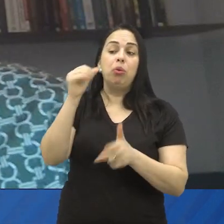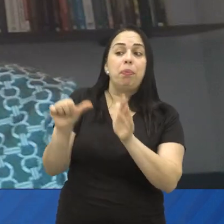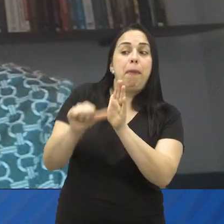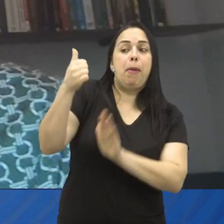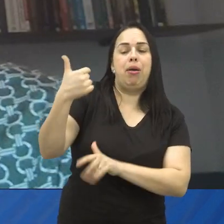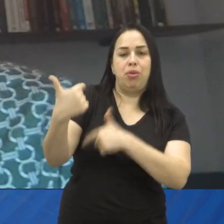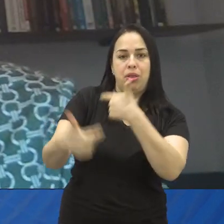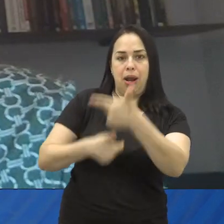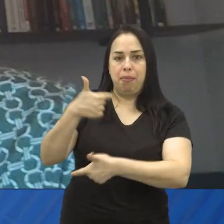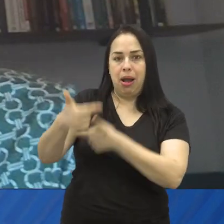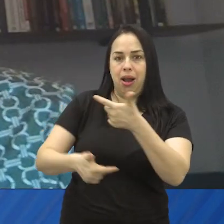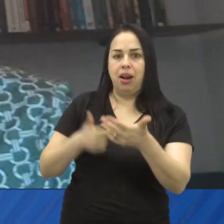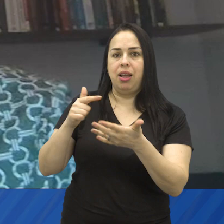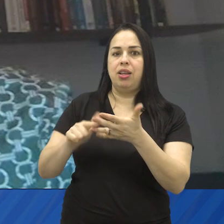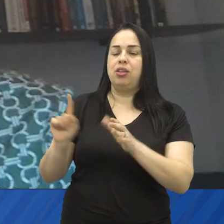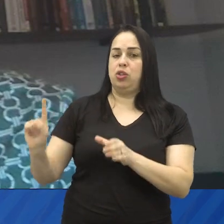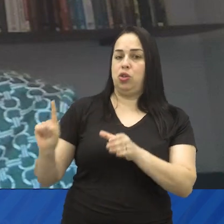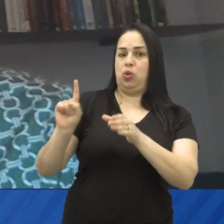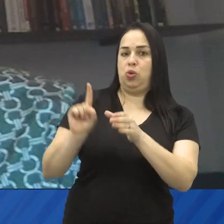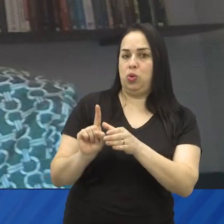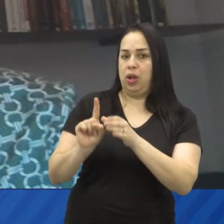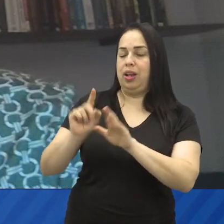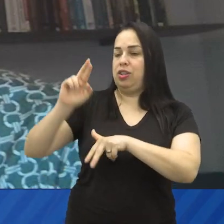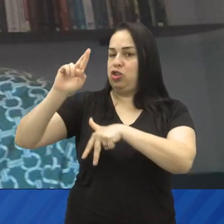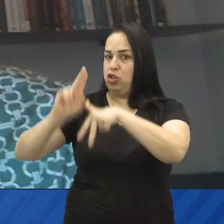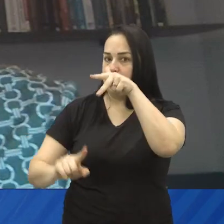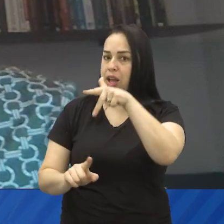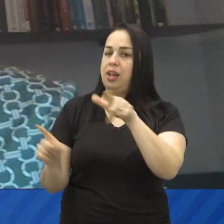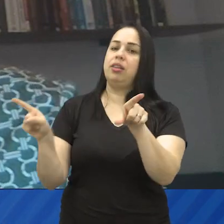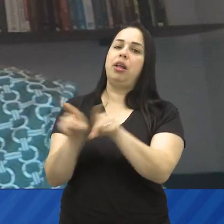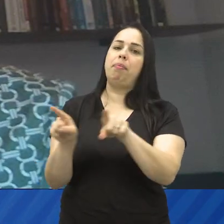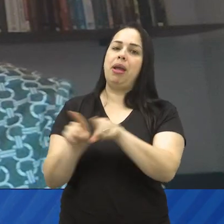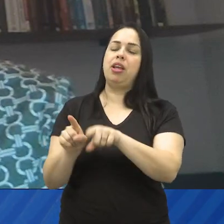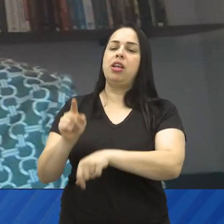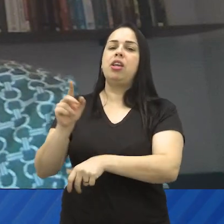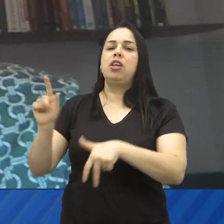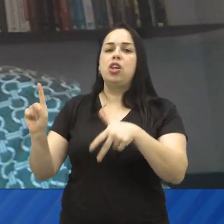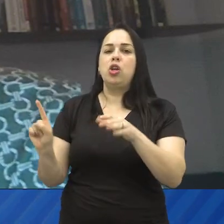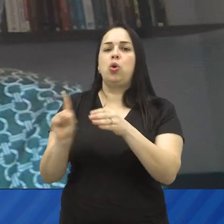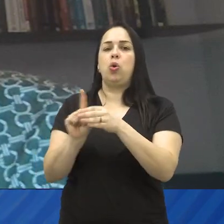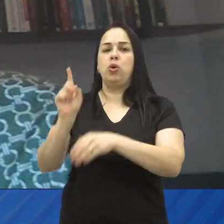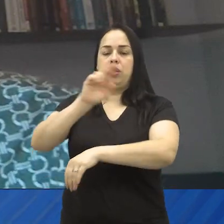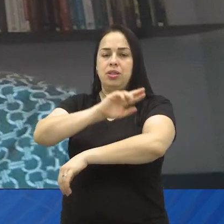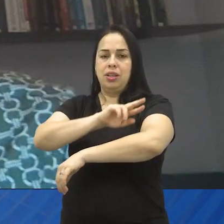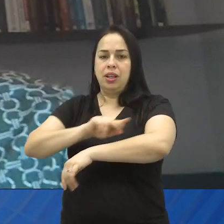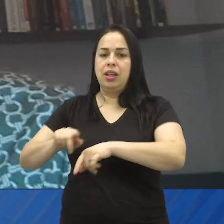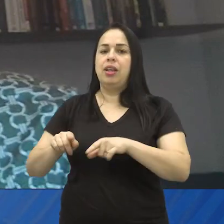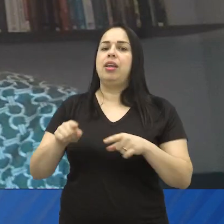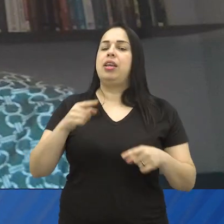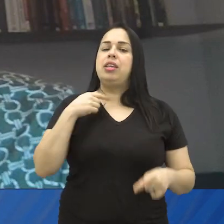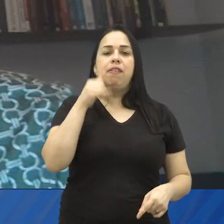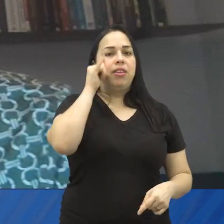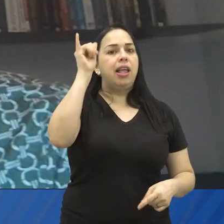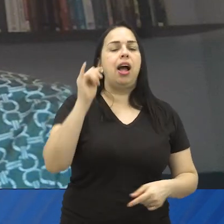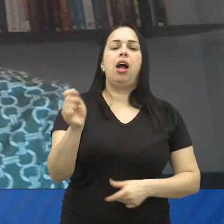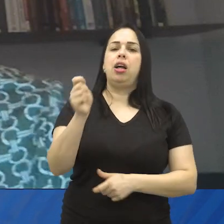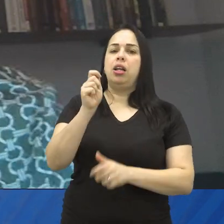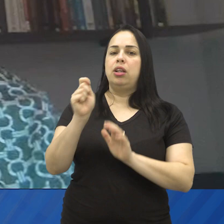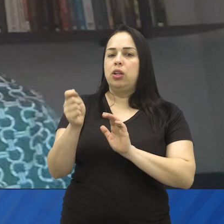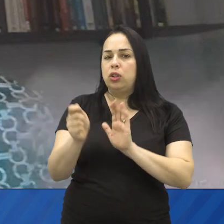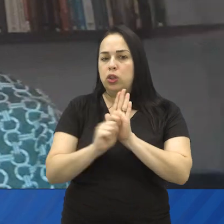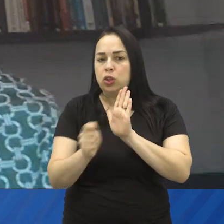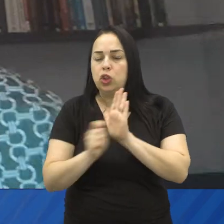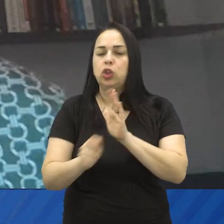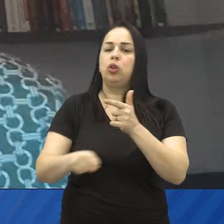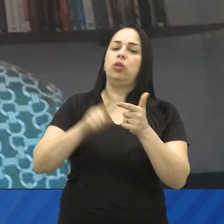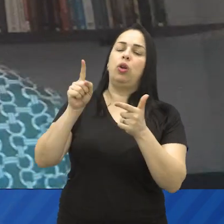emprego e promovam a inclusão racial e inclusão de gênero, bem como, assim, combate ao uso de álcool, combate ao uso de drogas, né,